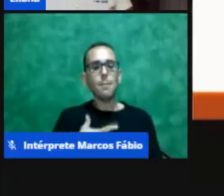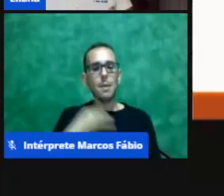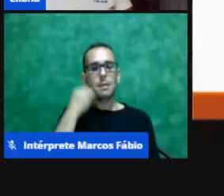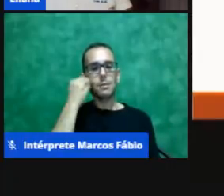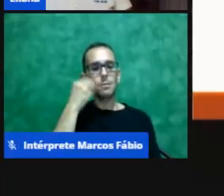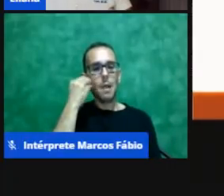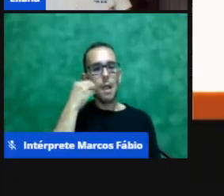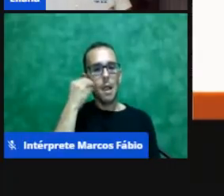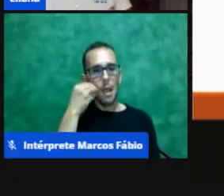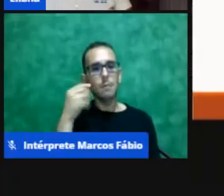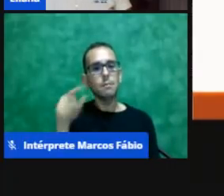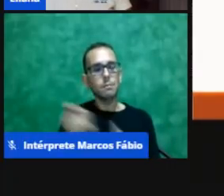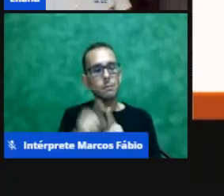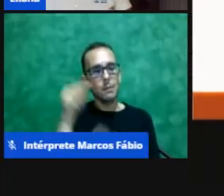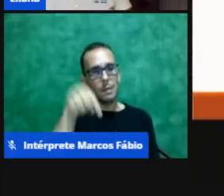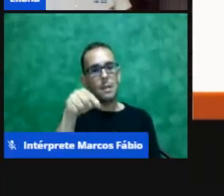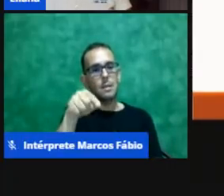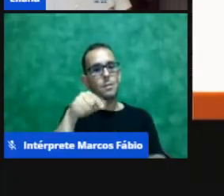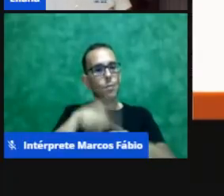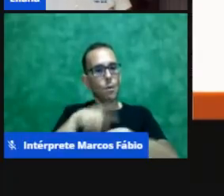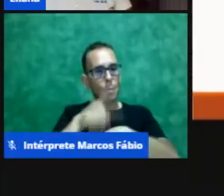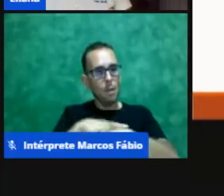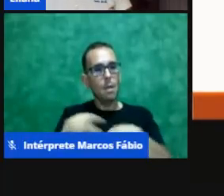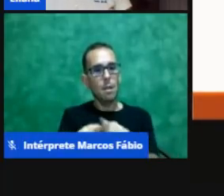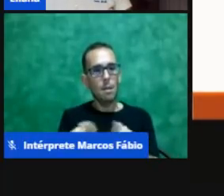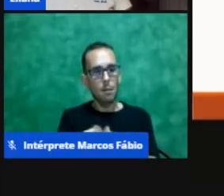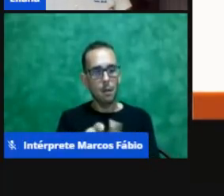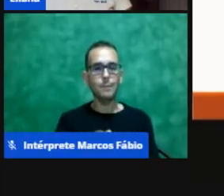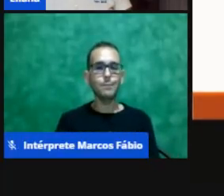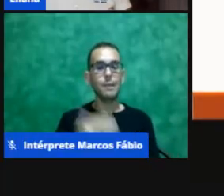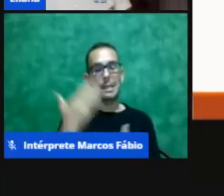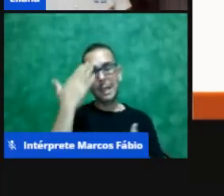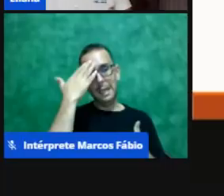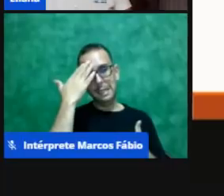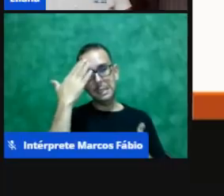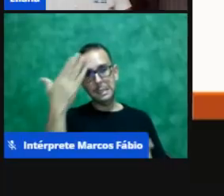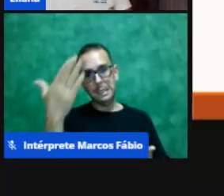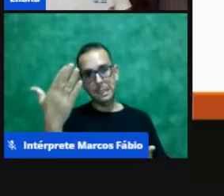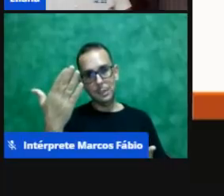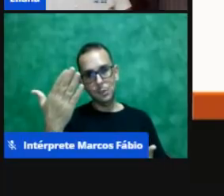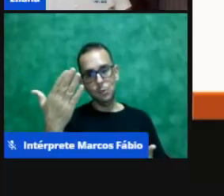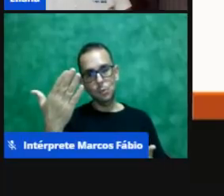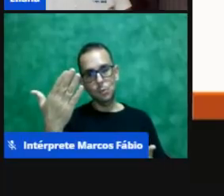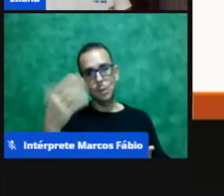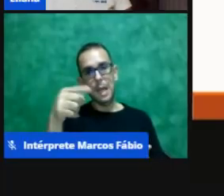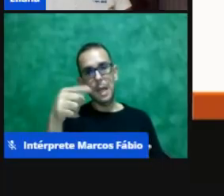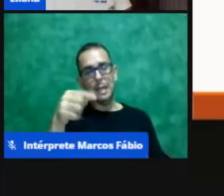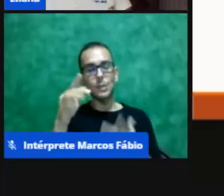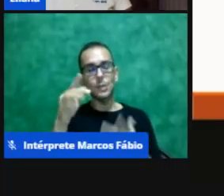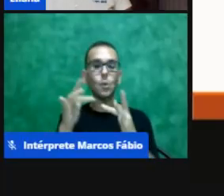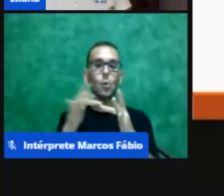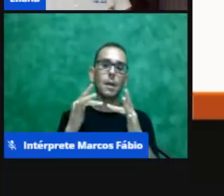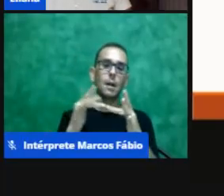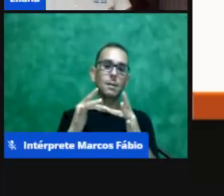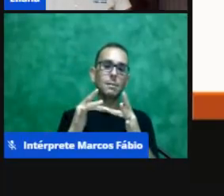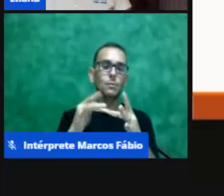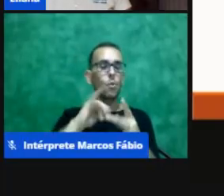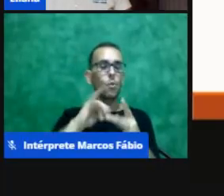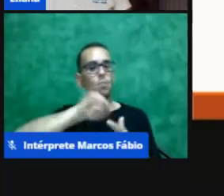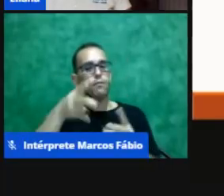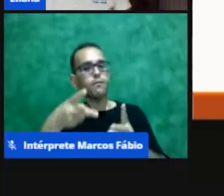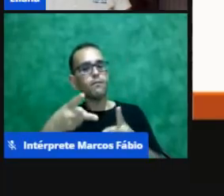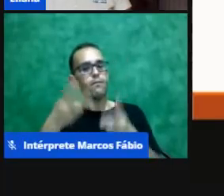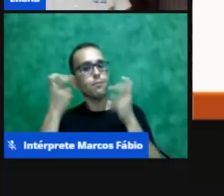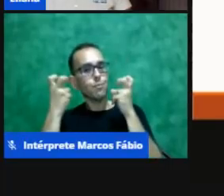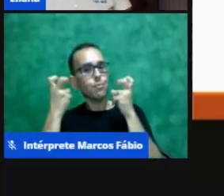né, que eu estou vivenciando nesse momento. E agradeço esse contato, essa oportunidade de estar